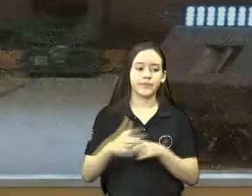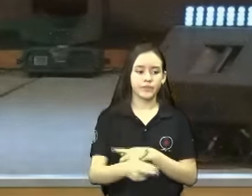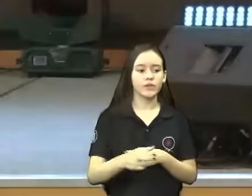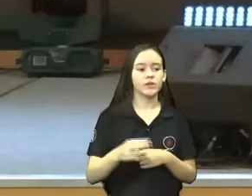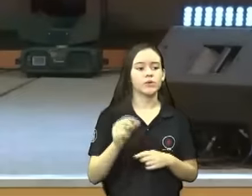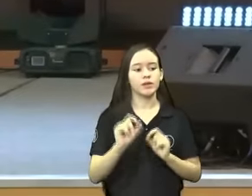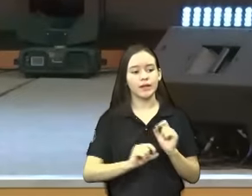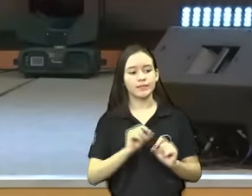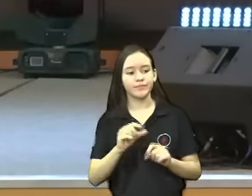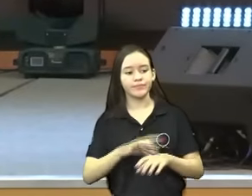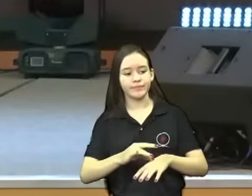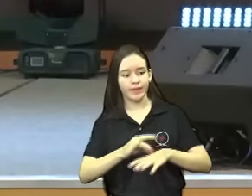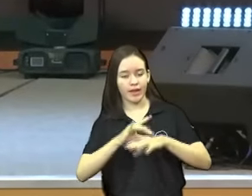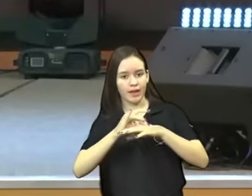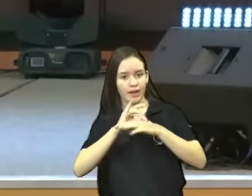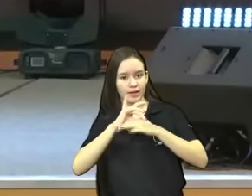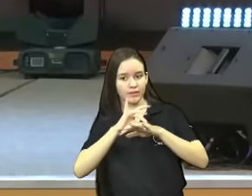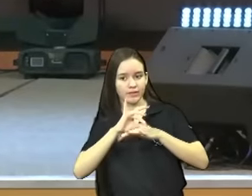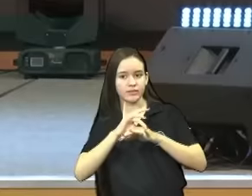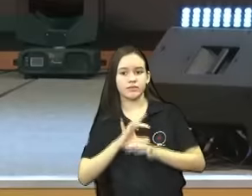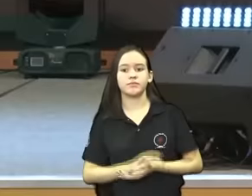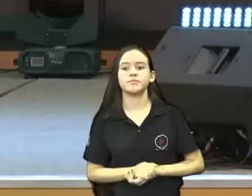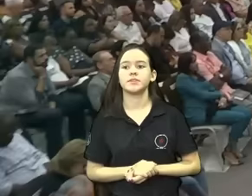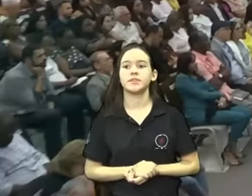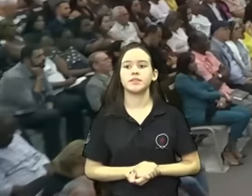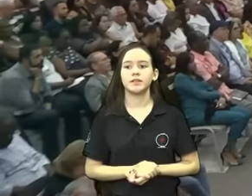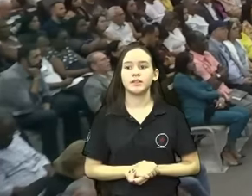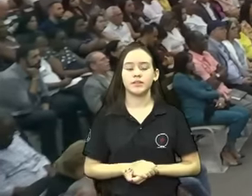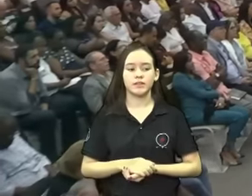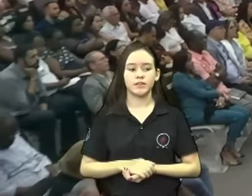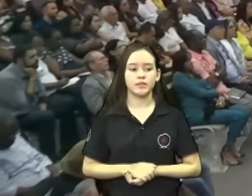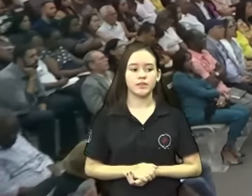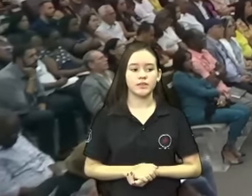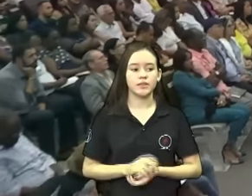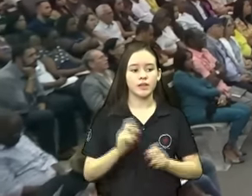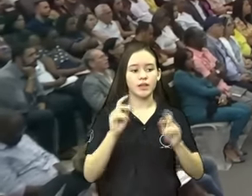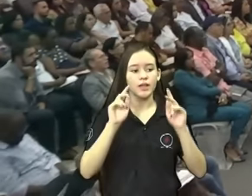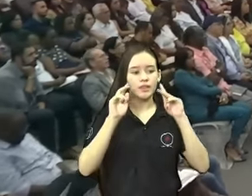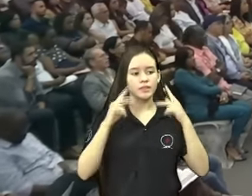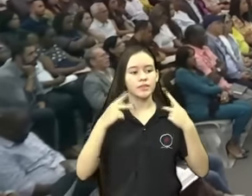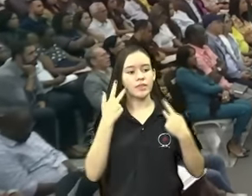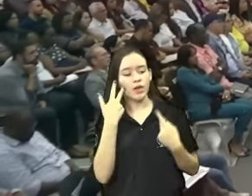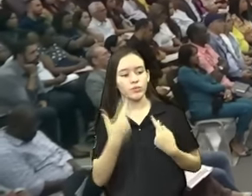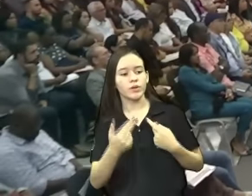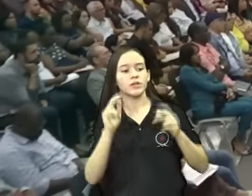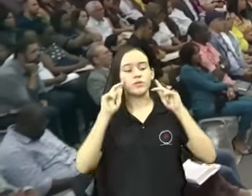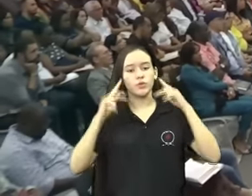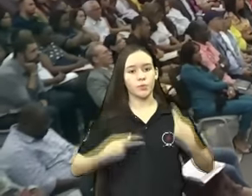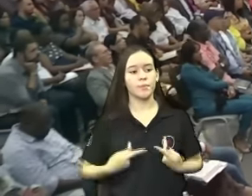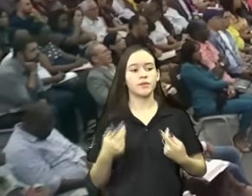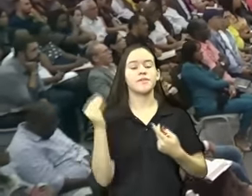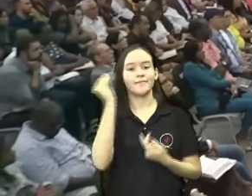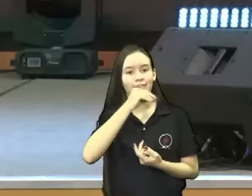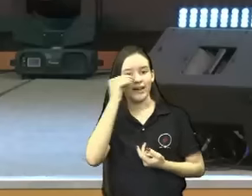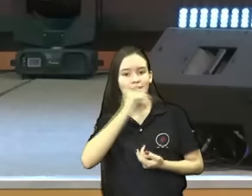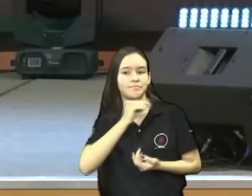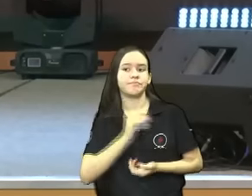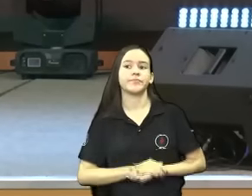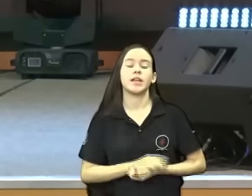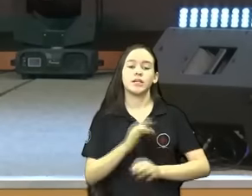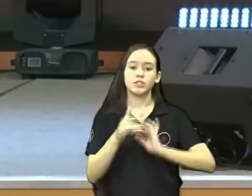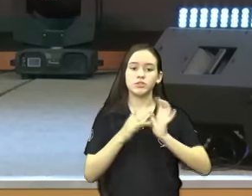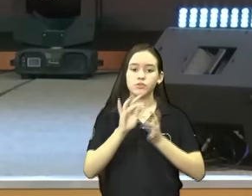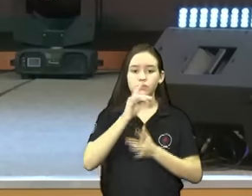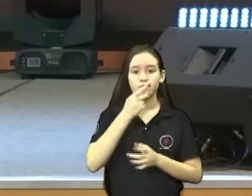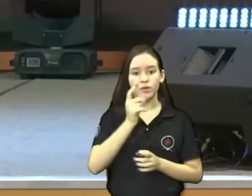chamamos de carne carne não estamos falando isso aqui não é a natureza humana fraca a Jesus